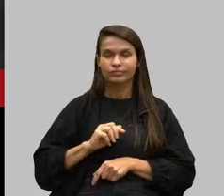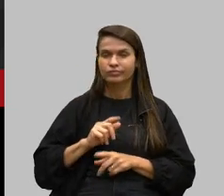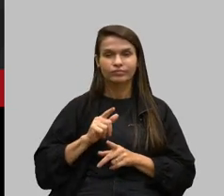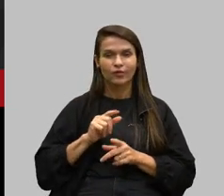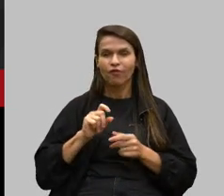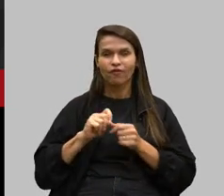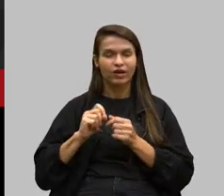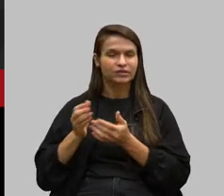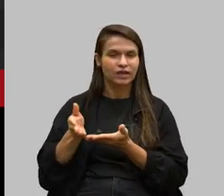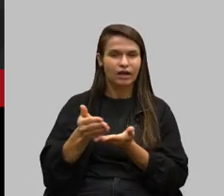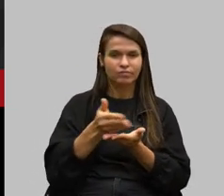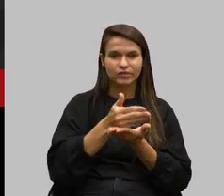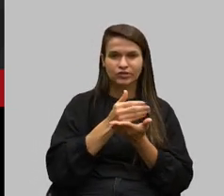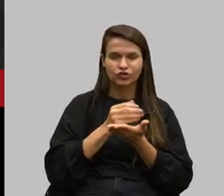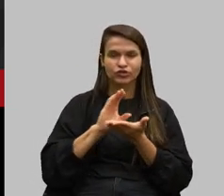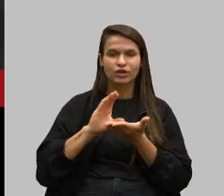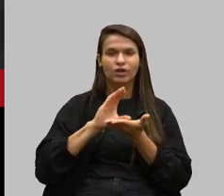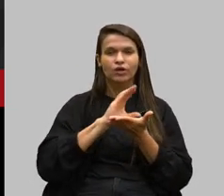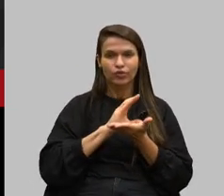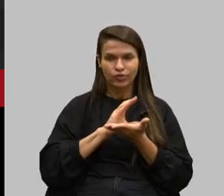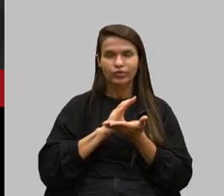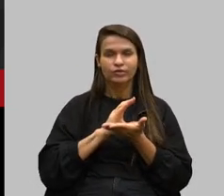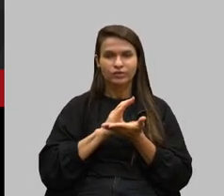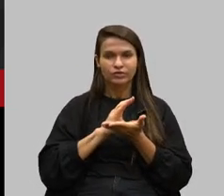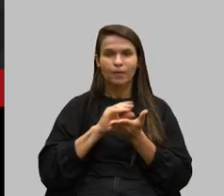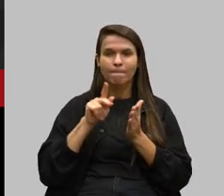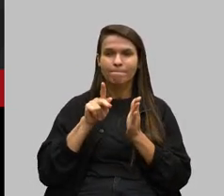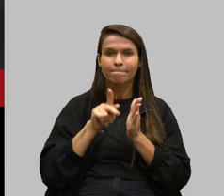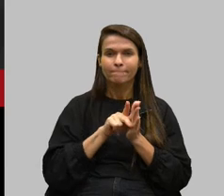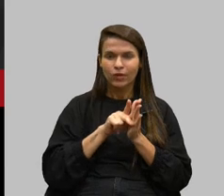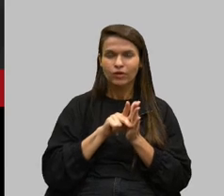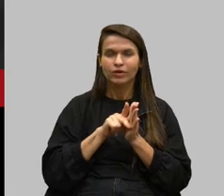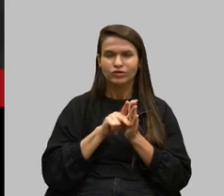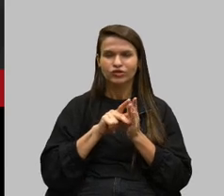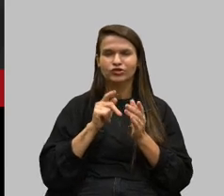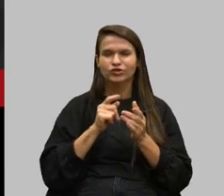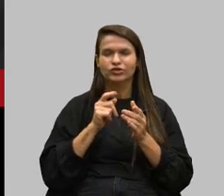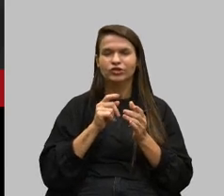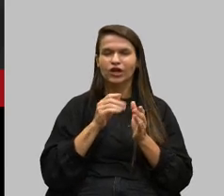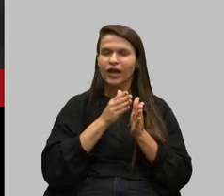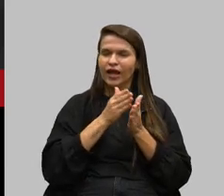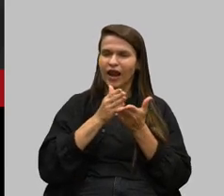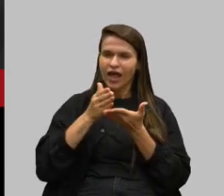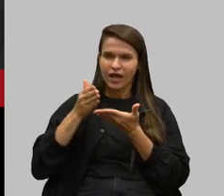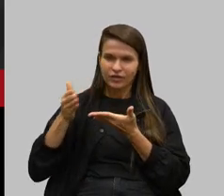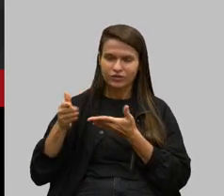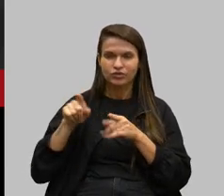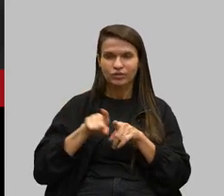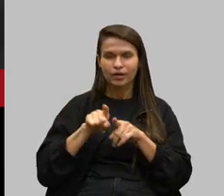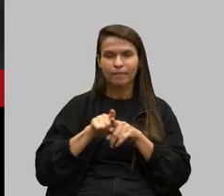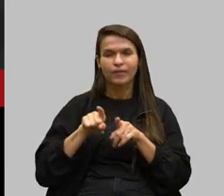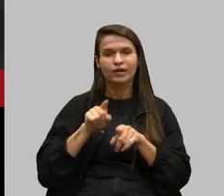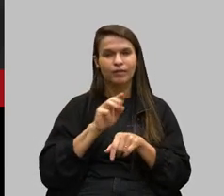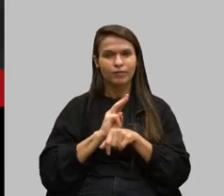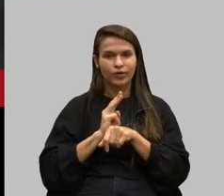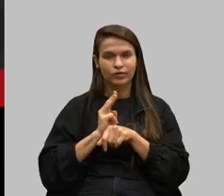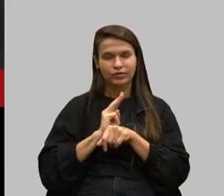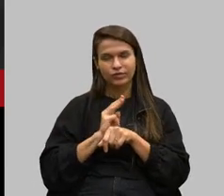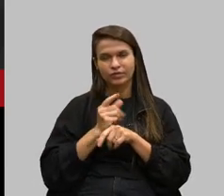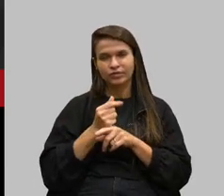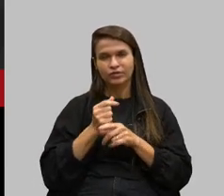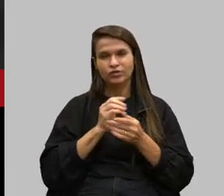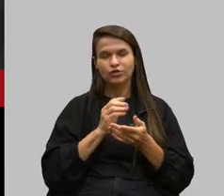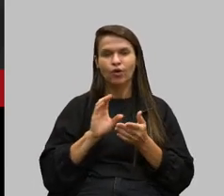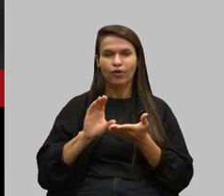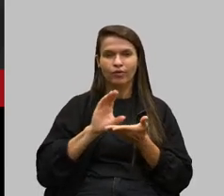captação de recursos oriundas de operações de crédito e execução e monitoramento desses recursos de